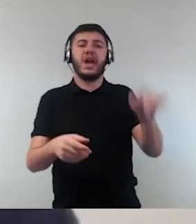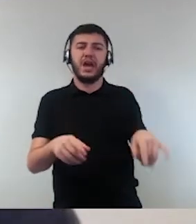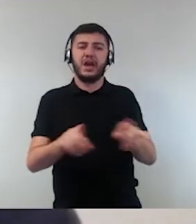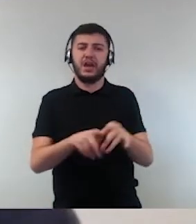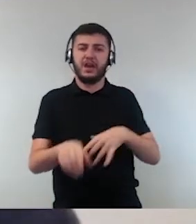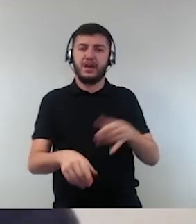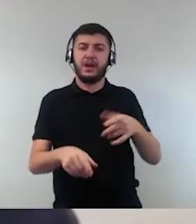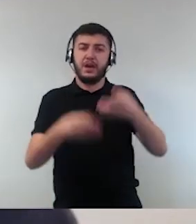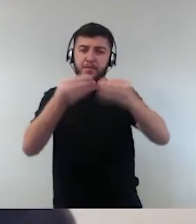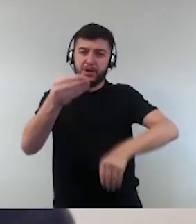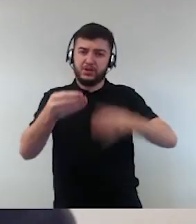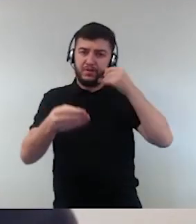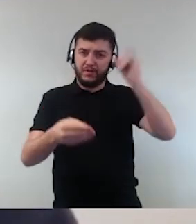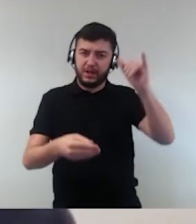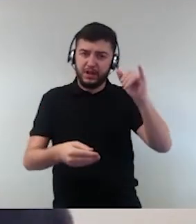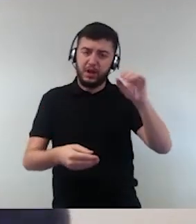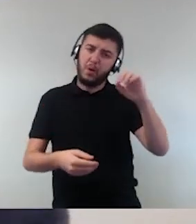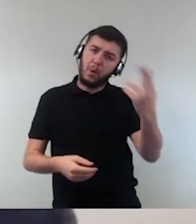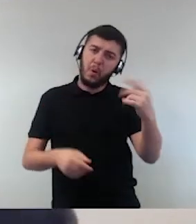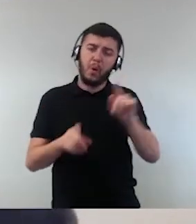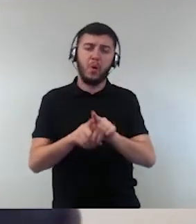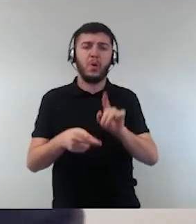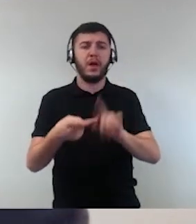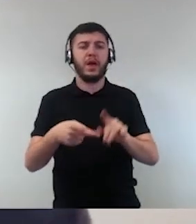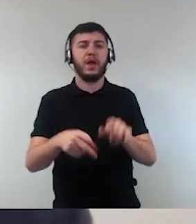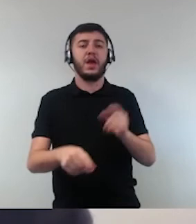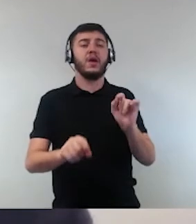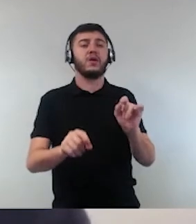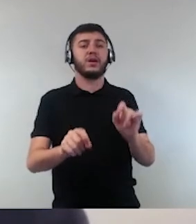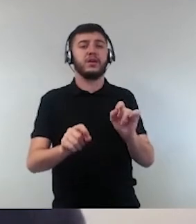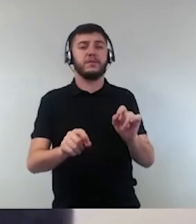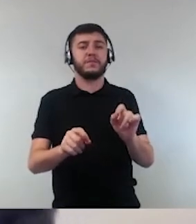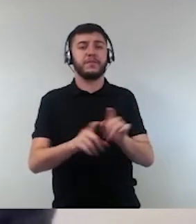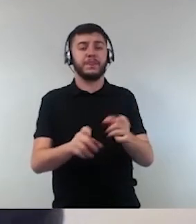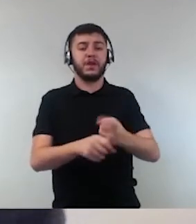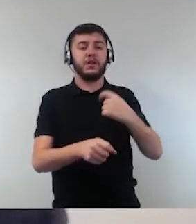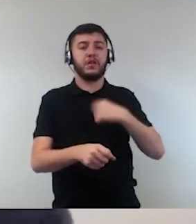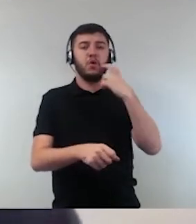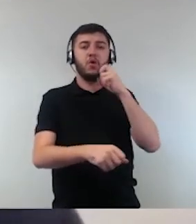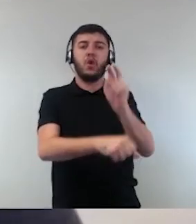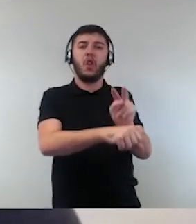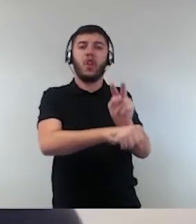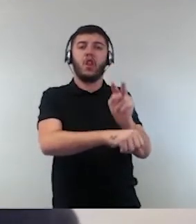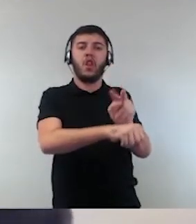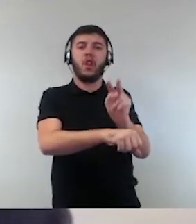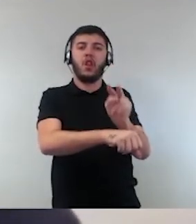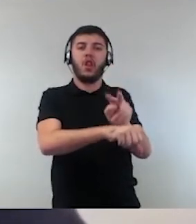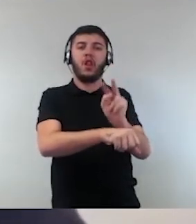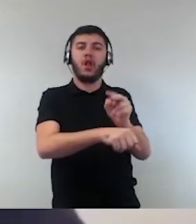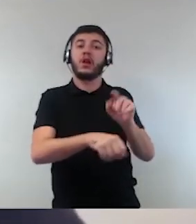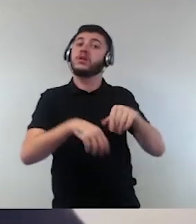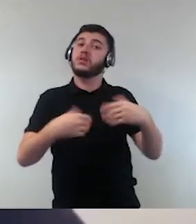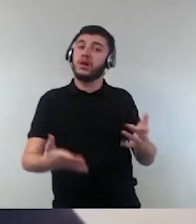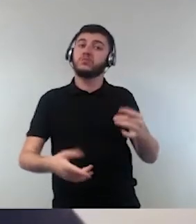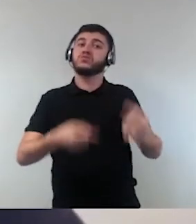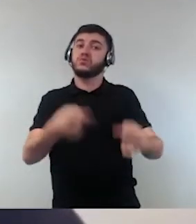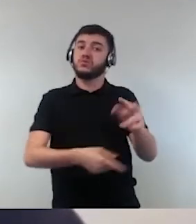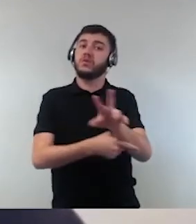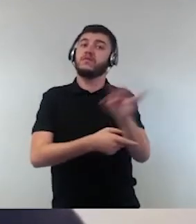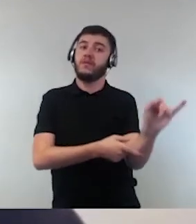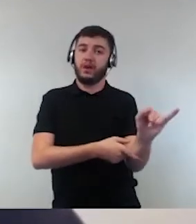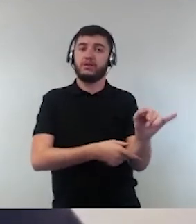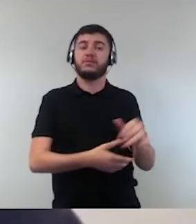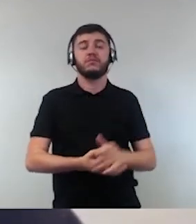seria preservar aquela previsibilidade do lucro? Essa vai ser uma grande discussão a ser